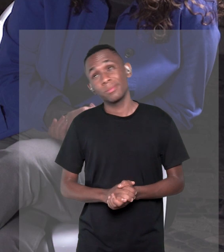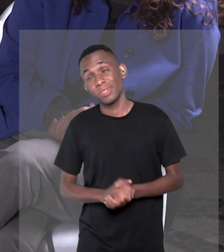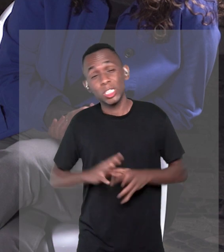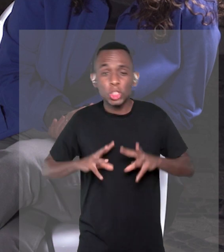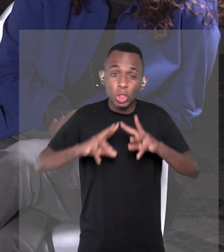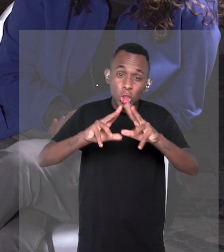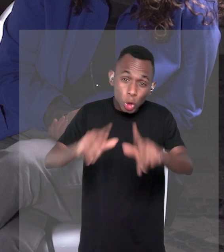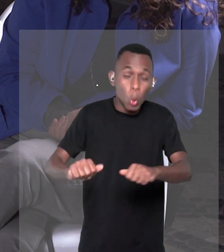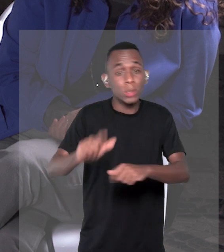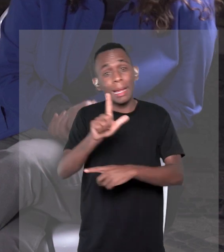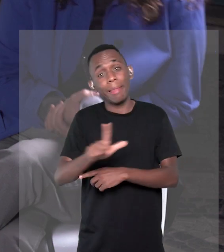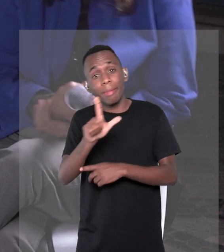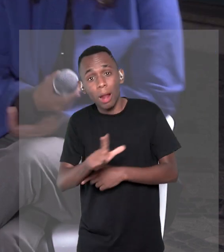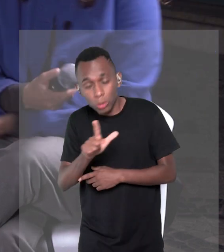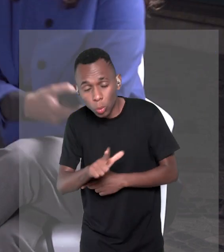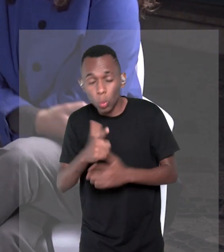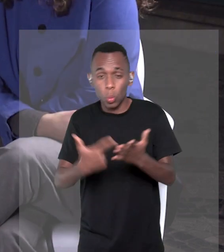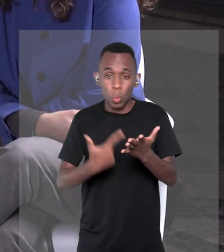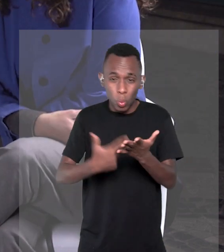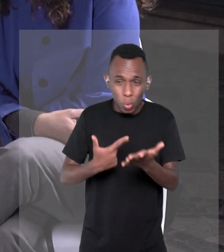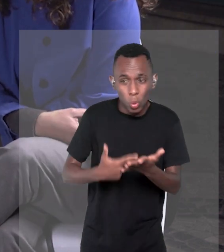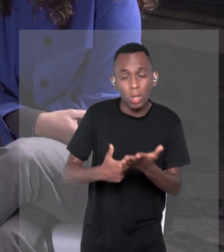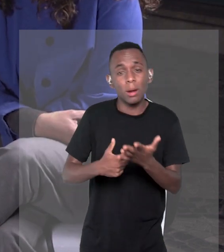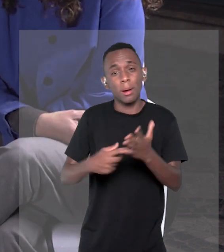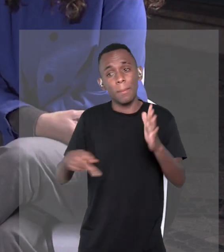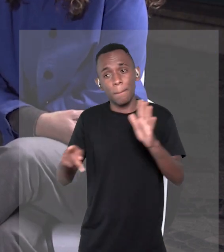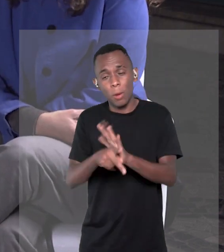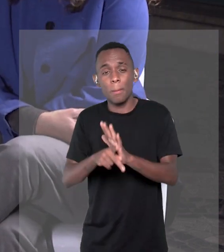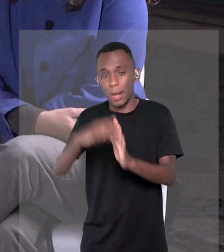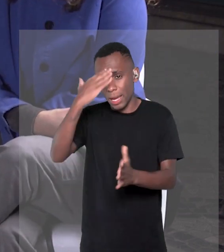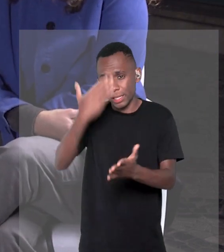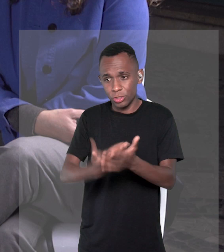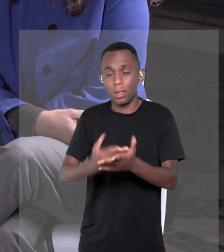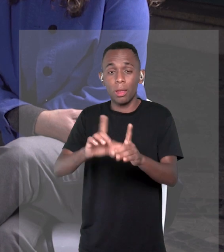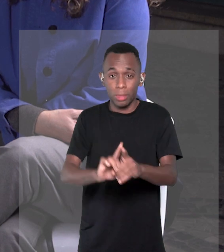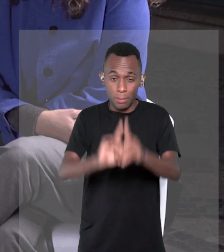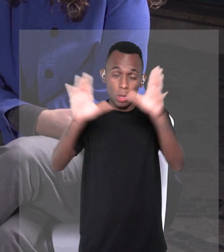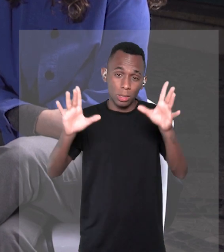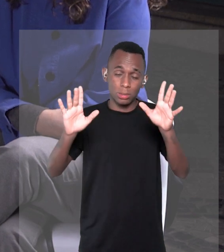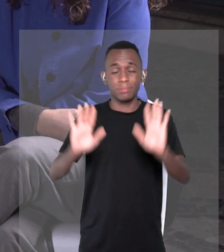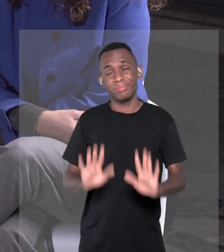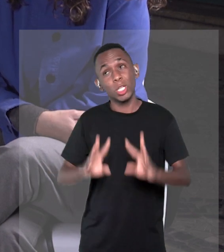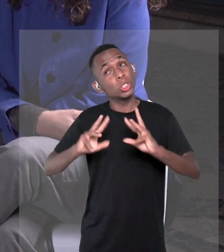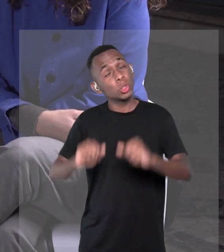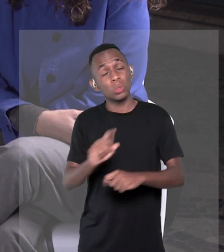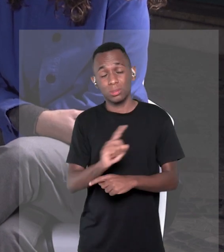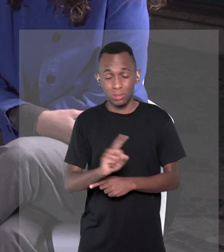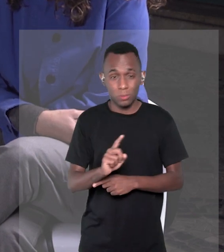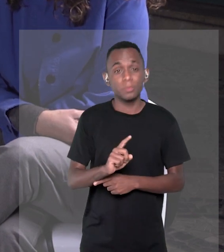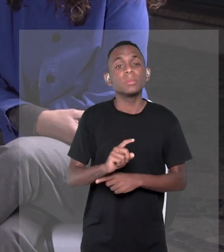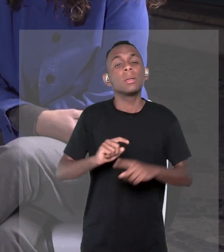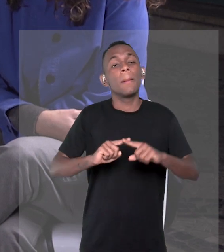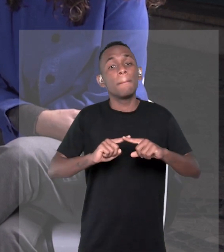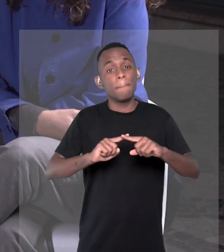ideia. Não que toda literatura seja uma literatura voluntariamente defensora